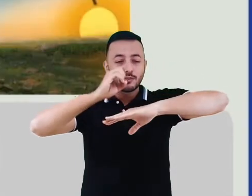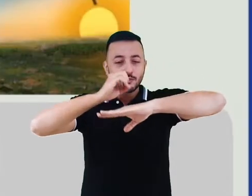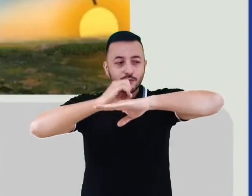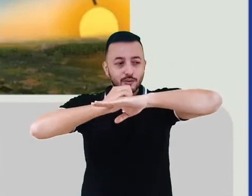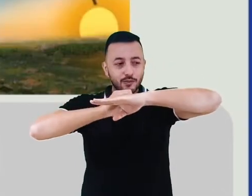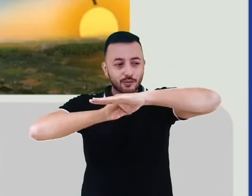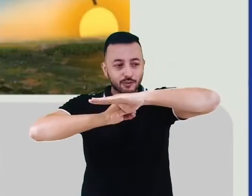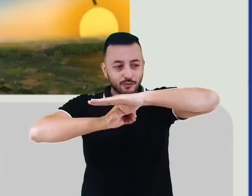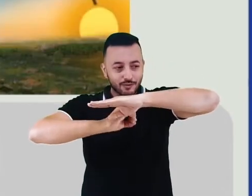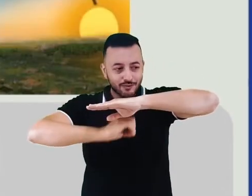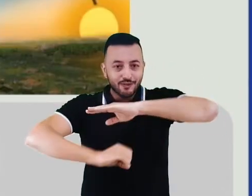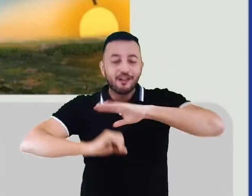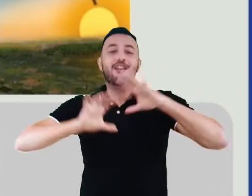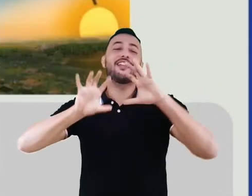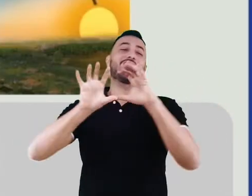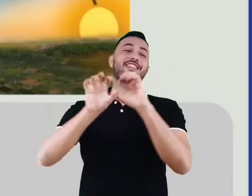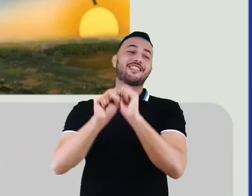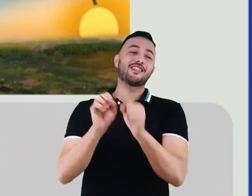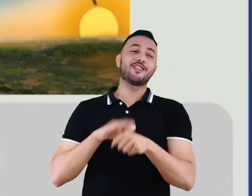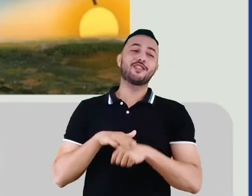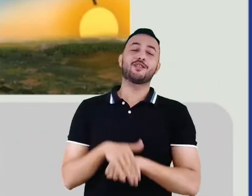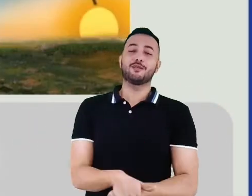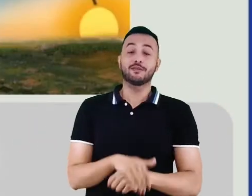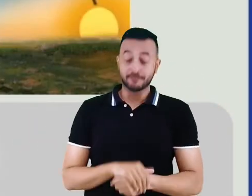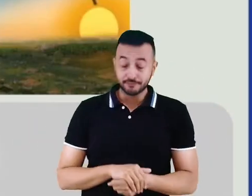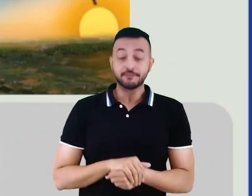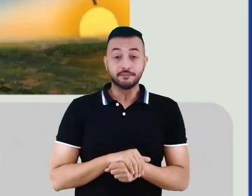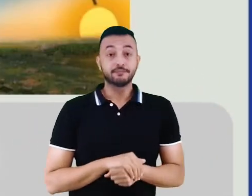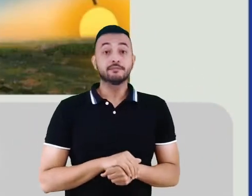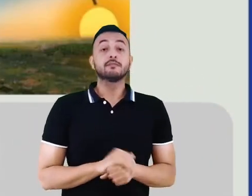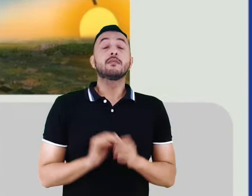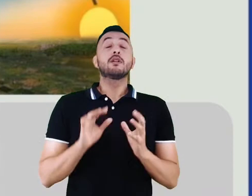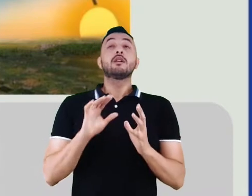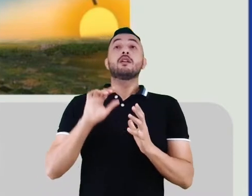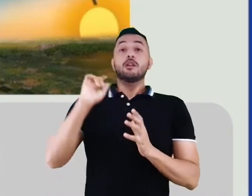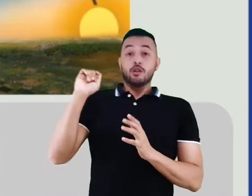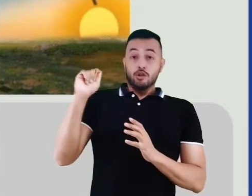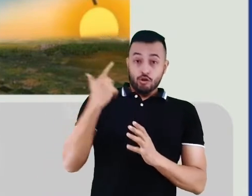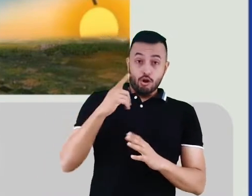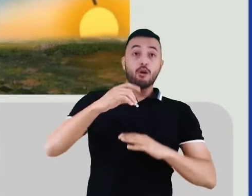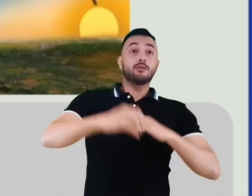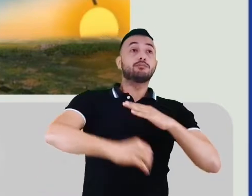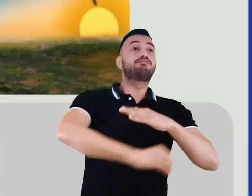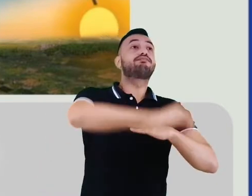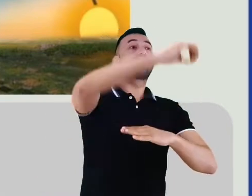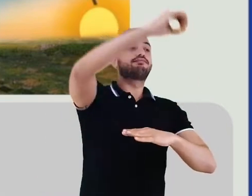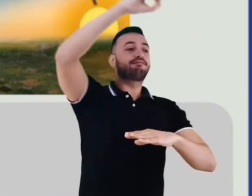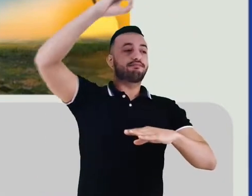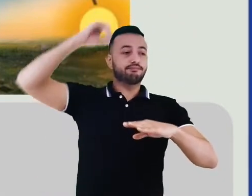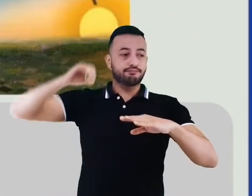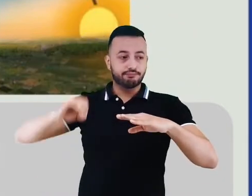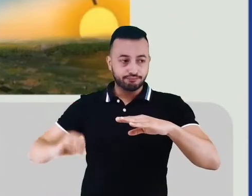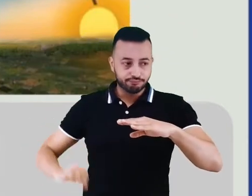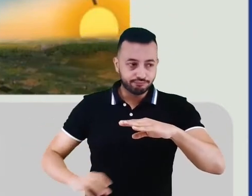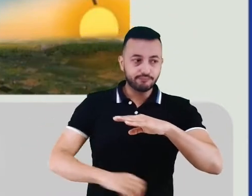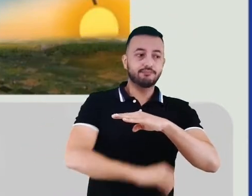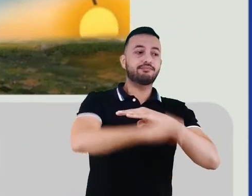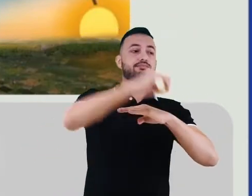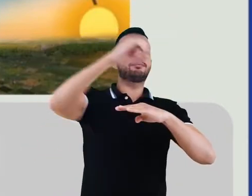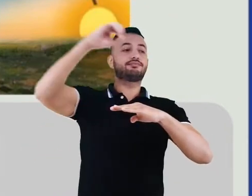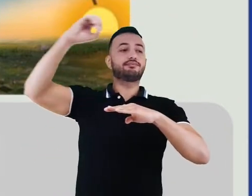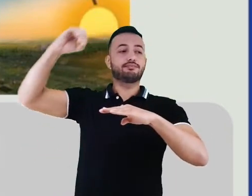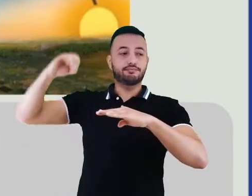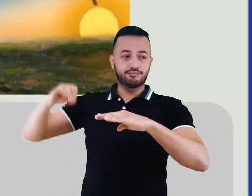A noite. Esse movimento do sol aí acontece durante o dia. Então, o